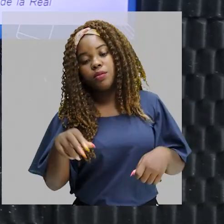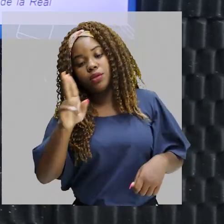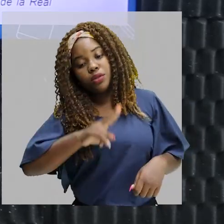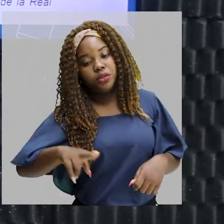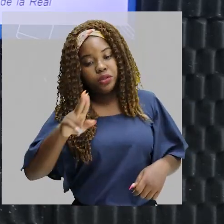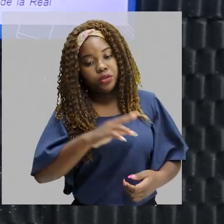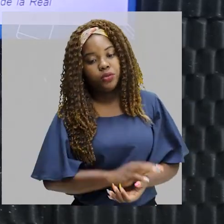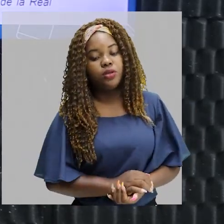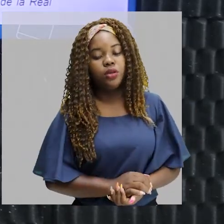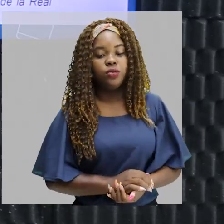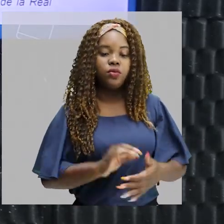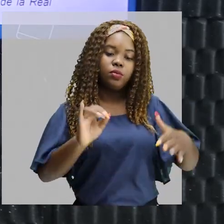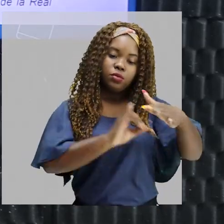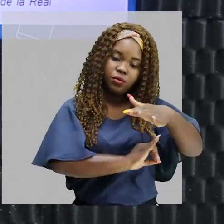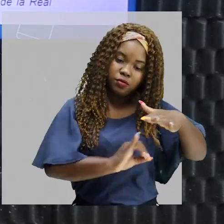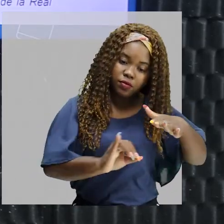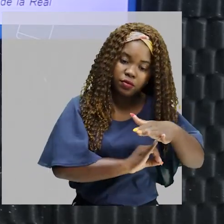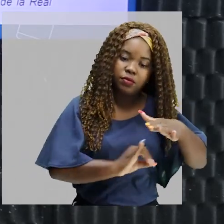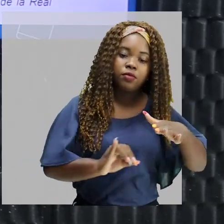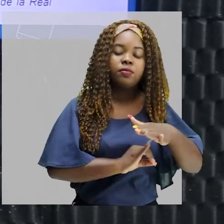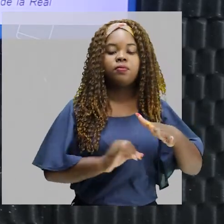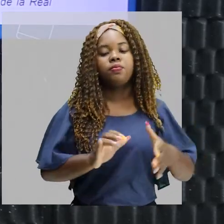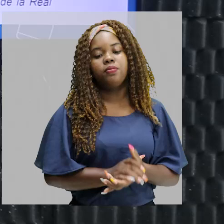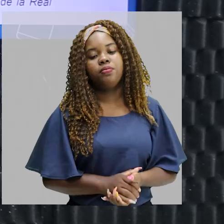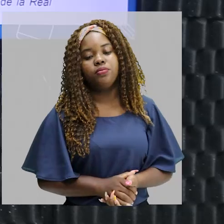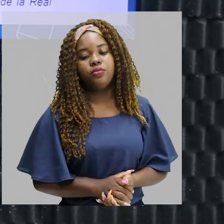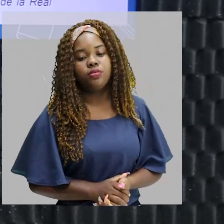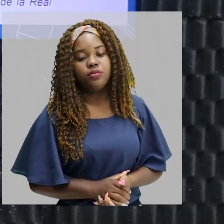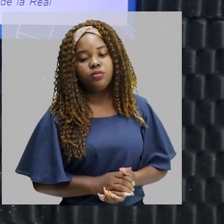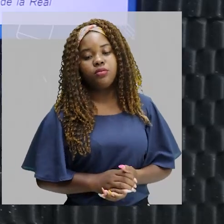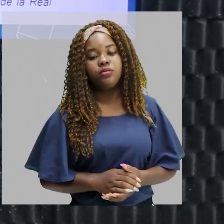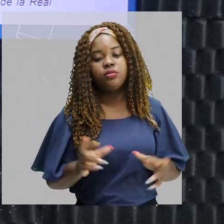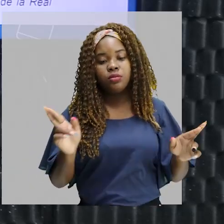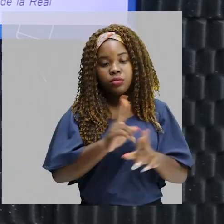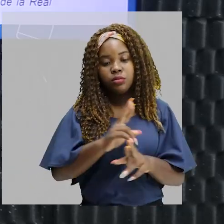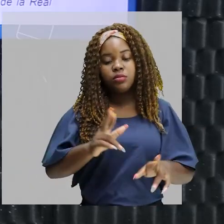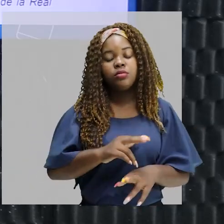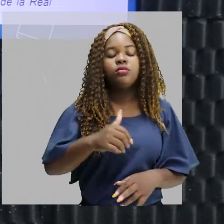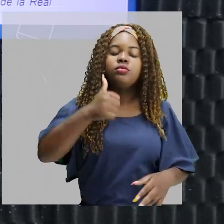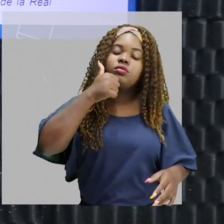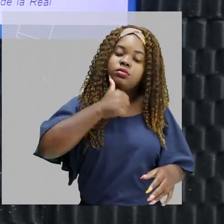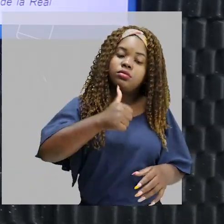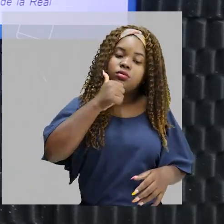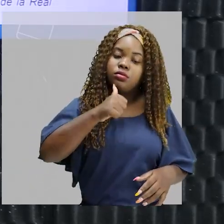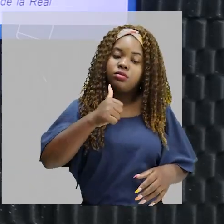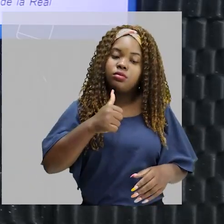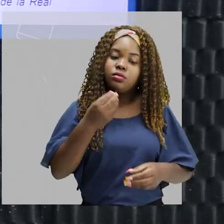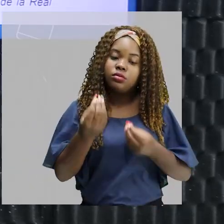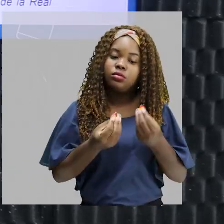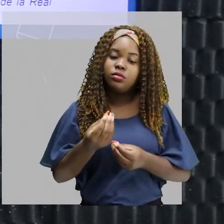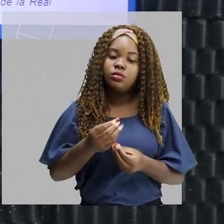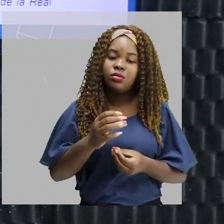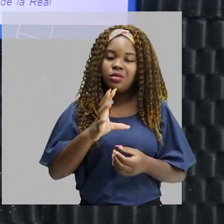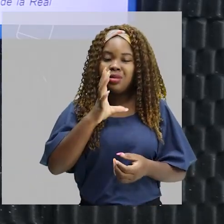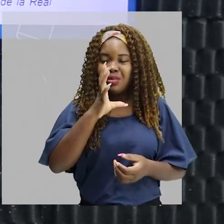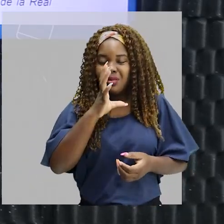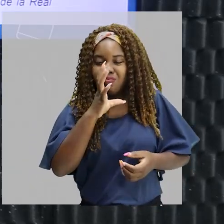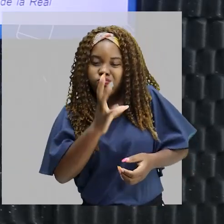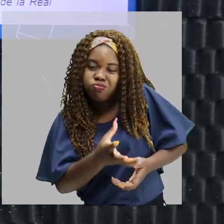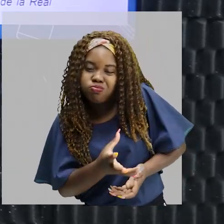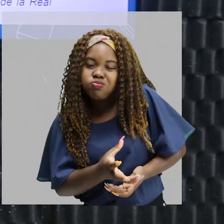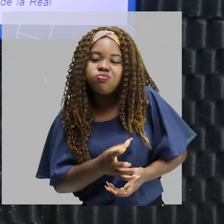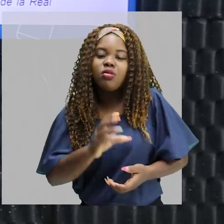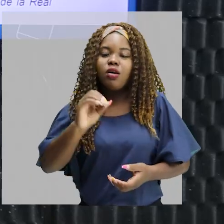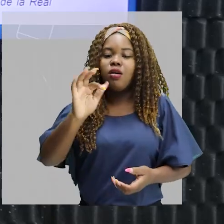pejorativa, principalmente, tá, em relação à mulher, como uma forma de ofendê-la, tanto